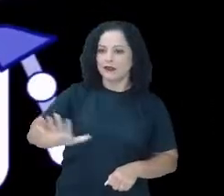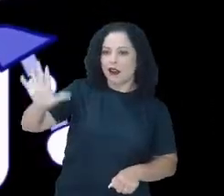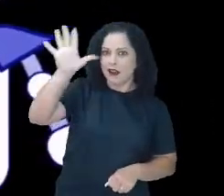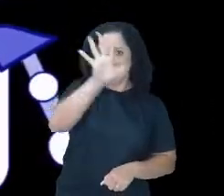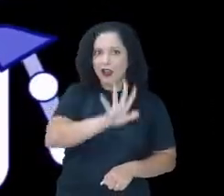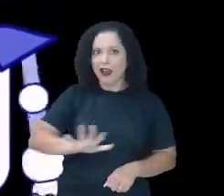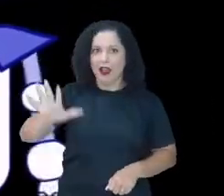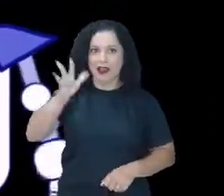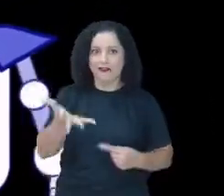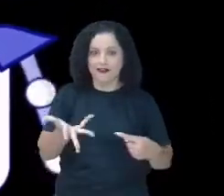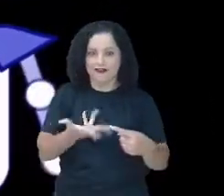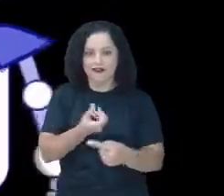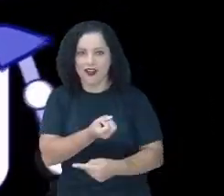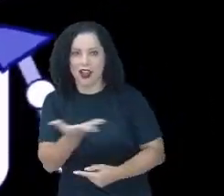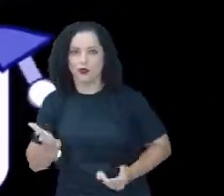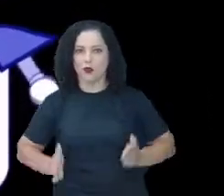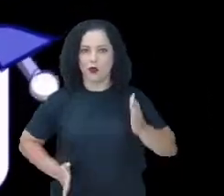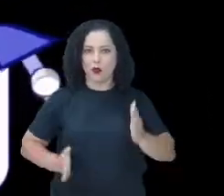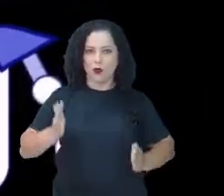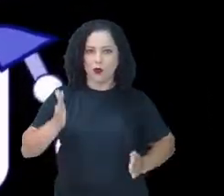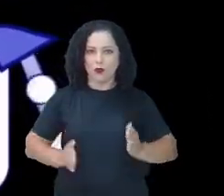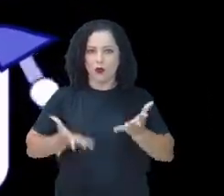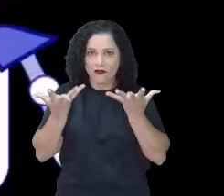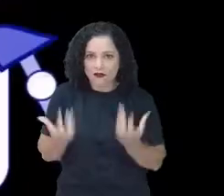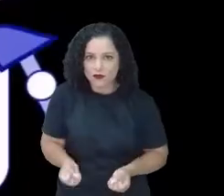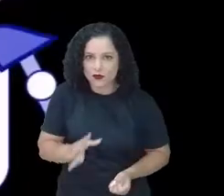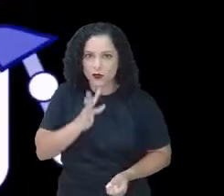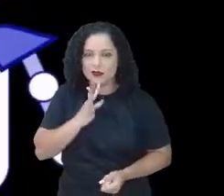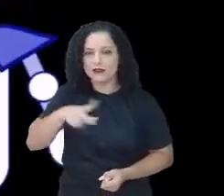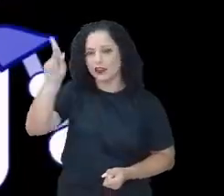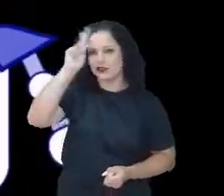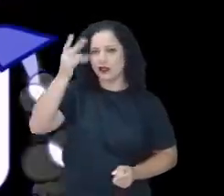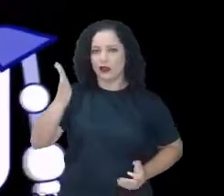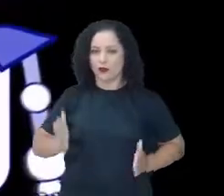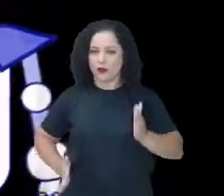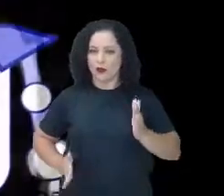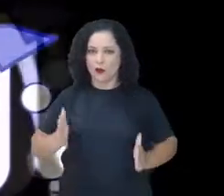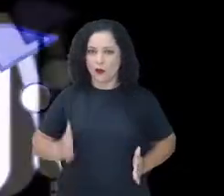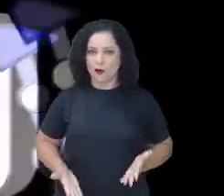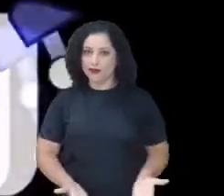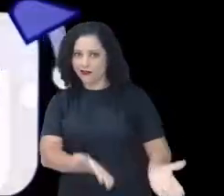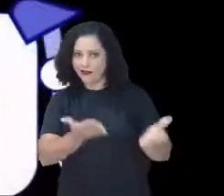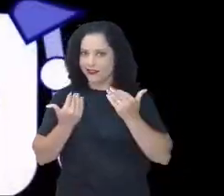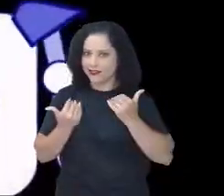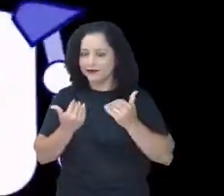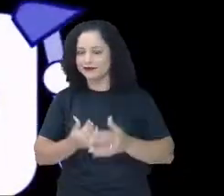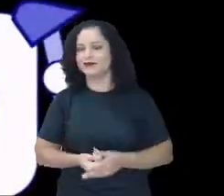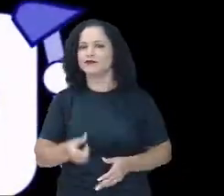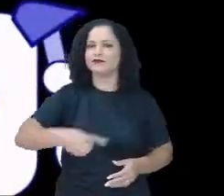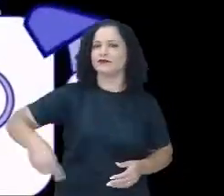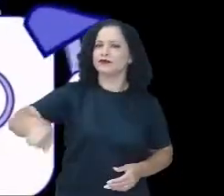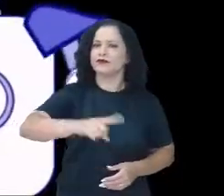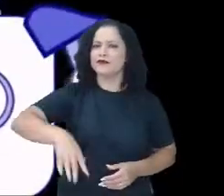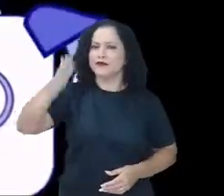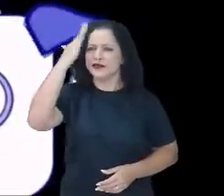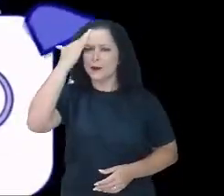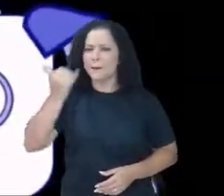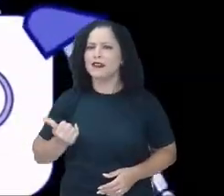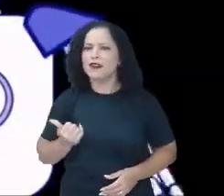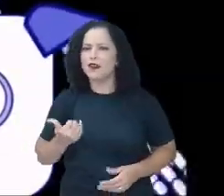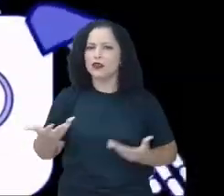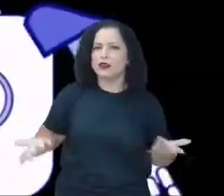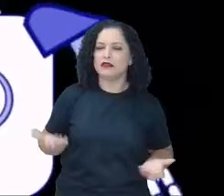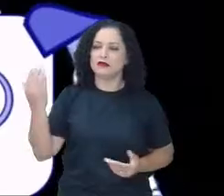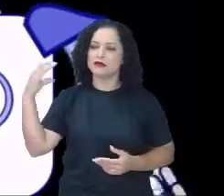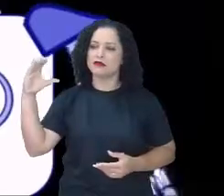dos robôs. Que tal conhecermos um pouco da história dos robôs, hein? Vocês sabiam que apesar de a